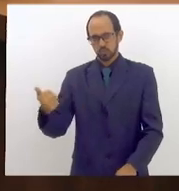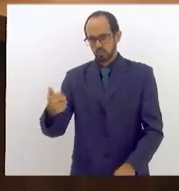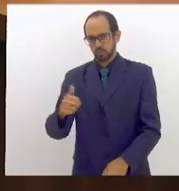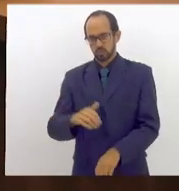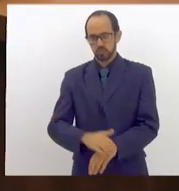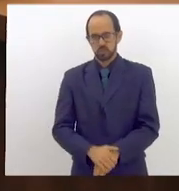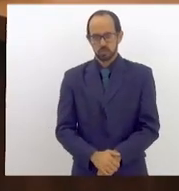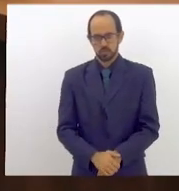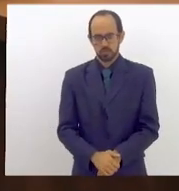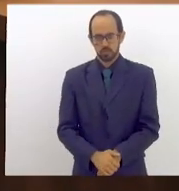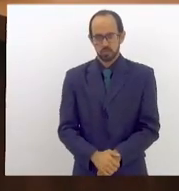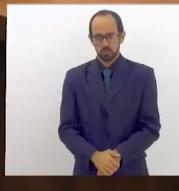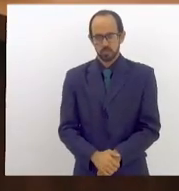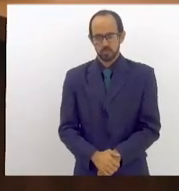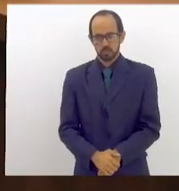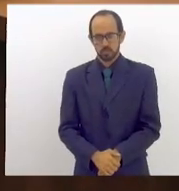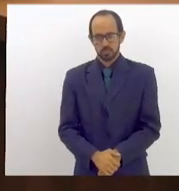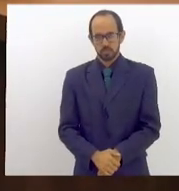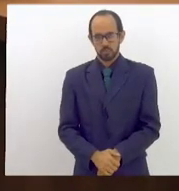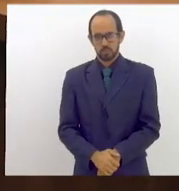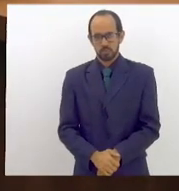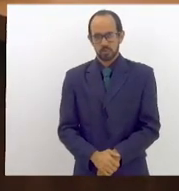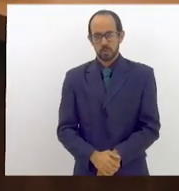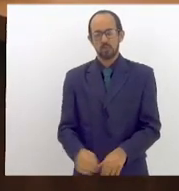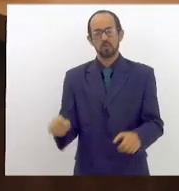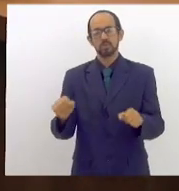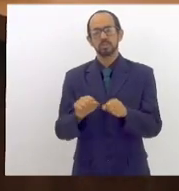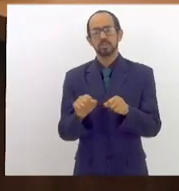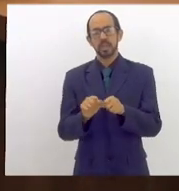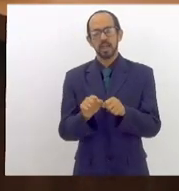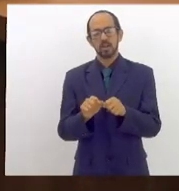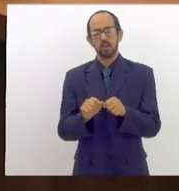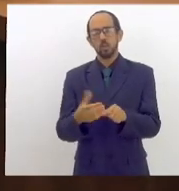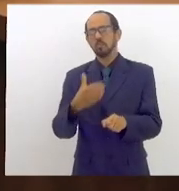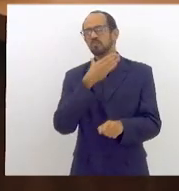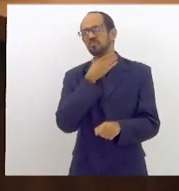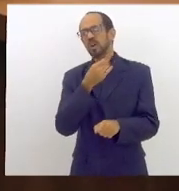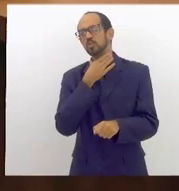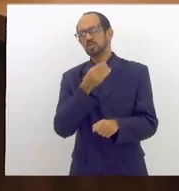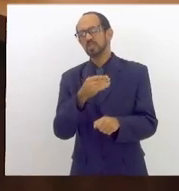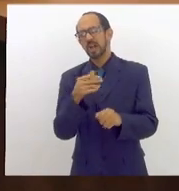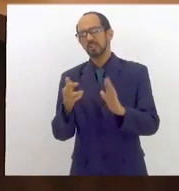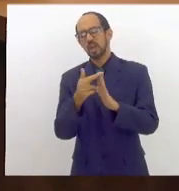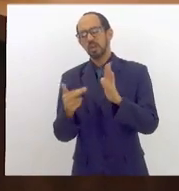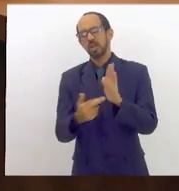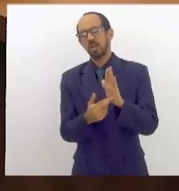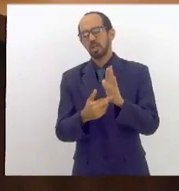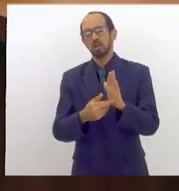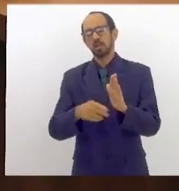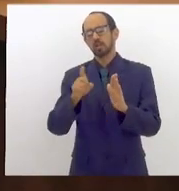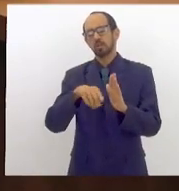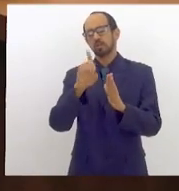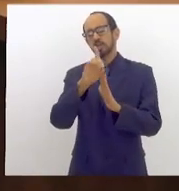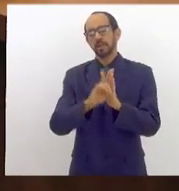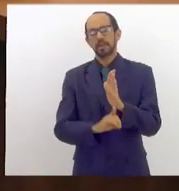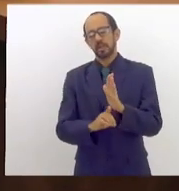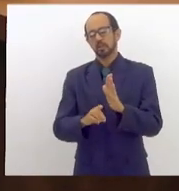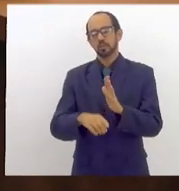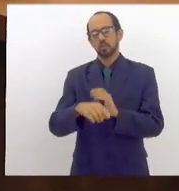e foram pseudamente regularizadas pelo decreto 47 984